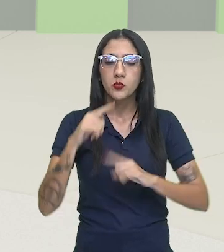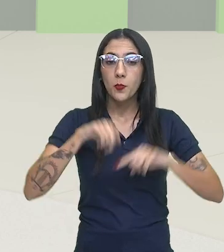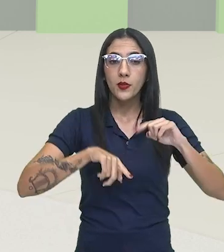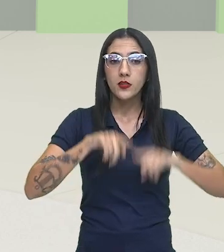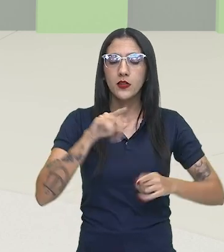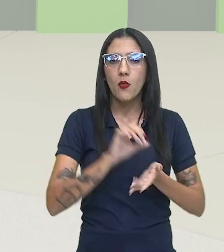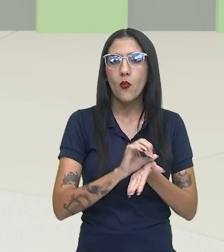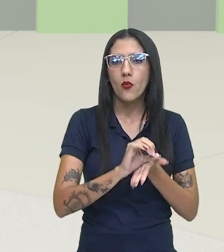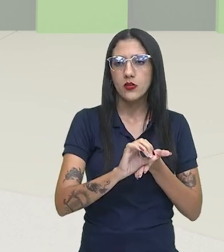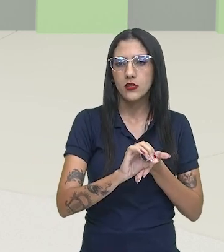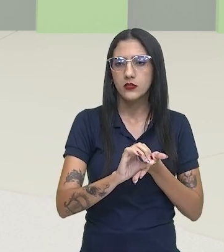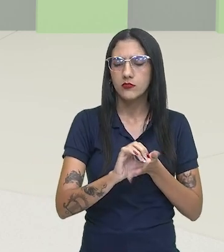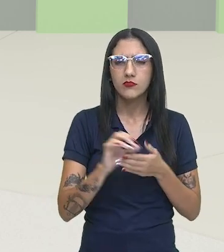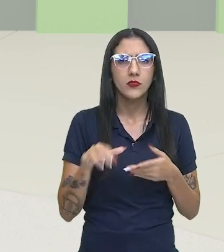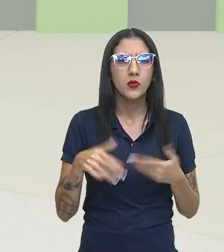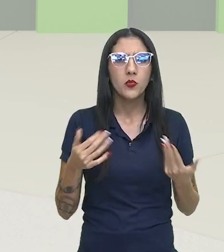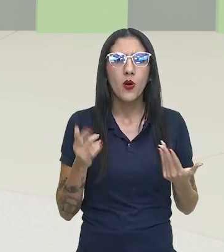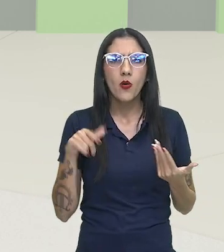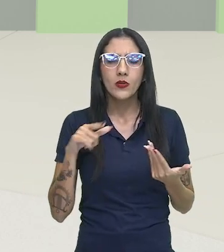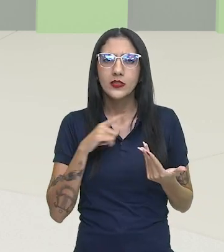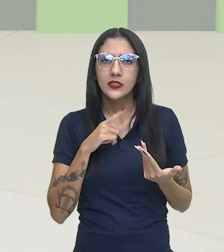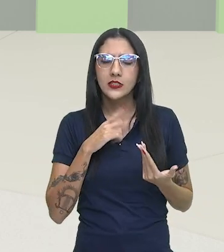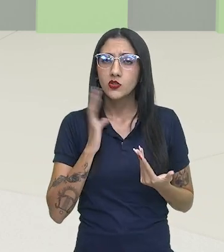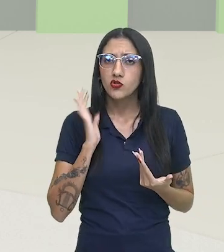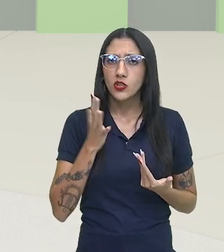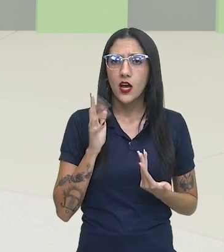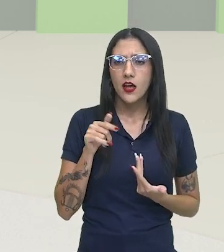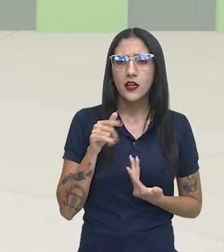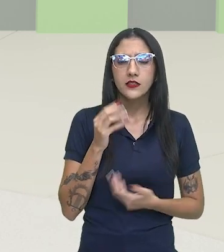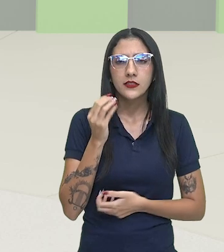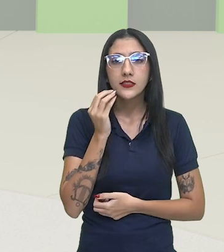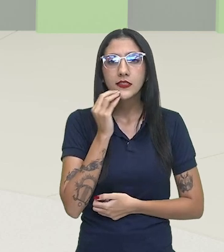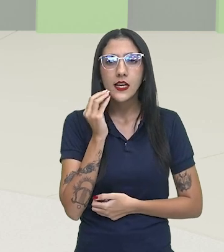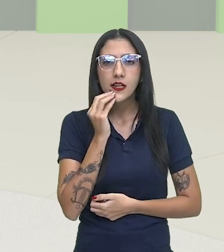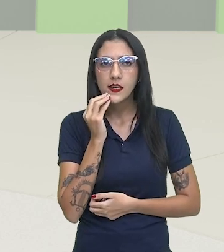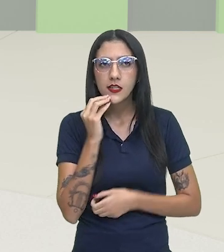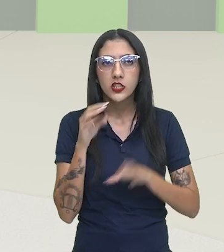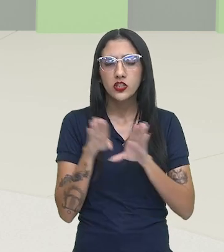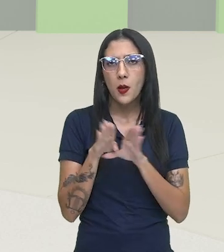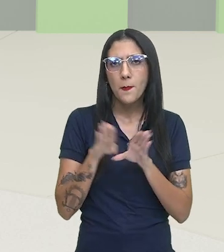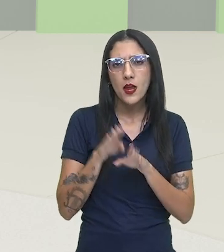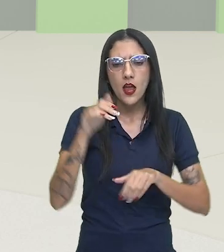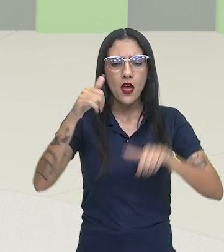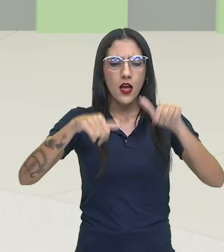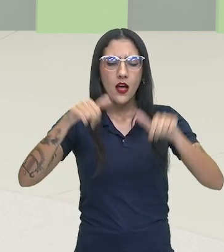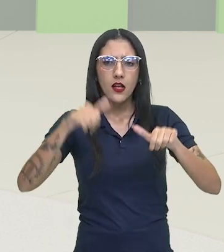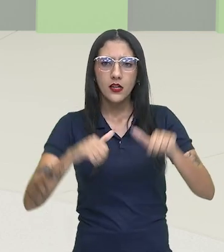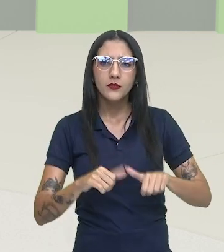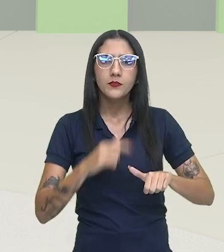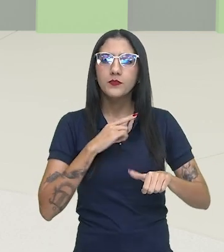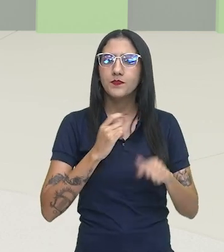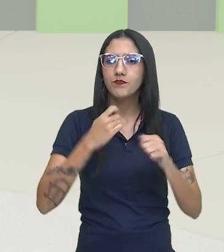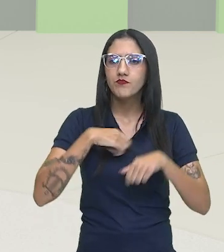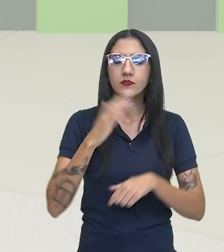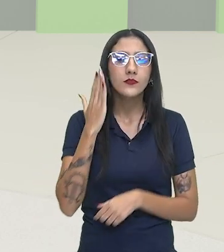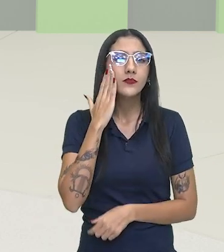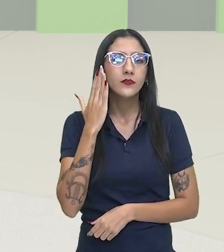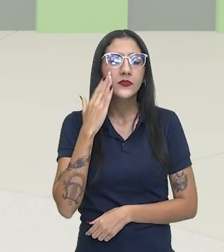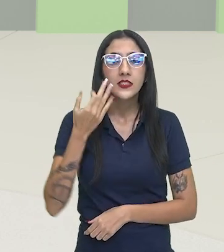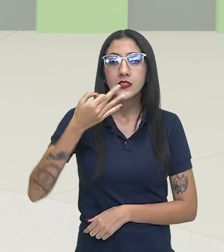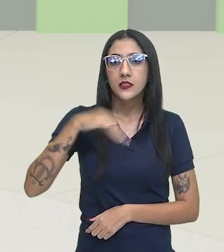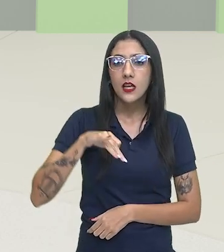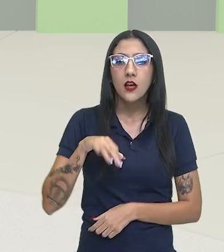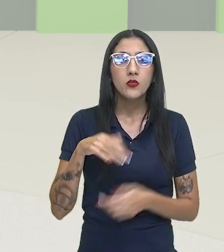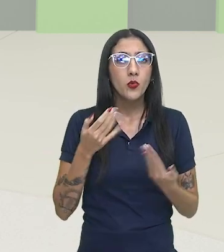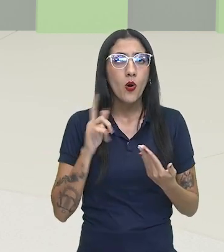adubos. Quem será que fez algum teste e fez observações para poder saber qual dos dois